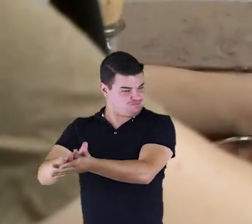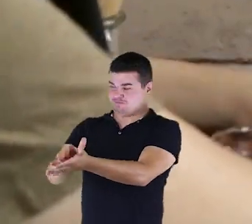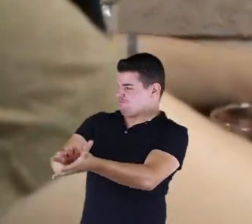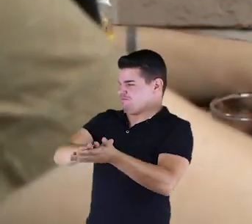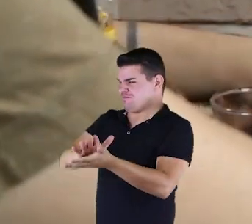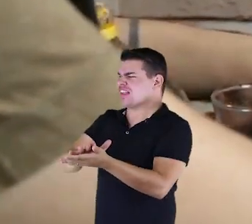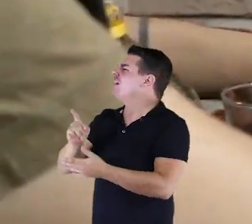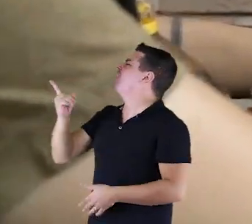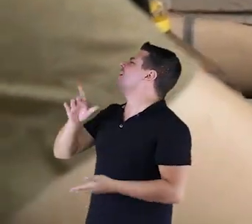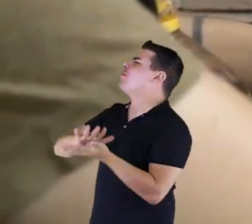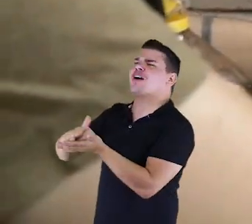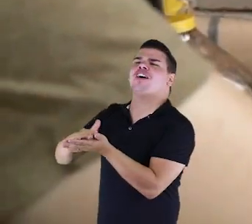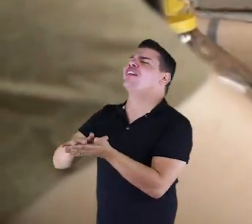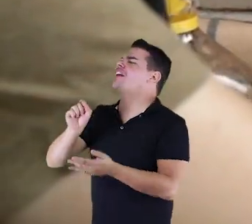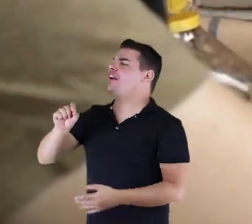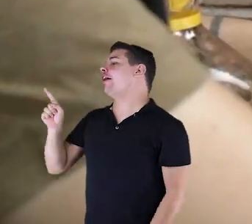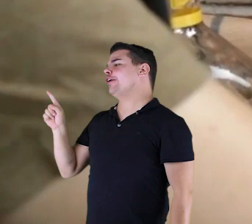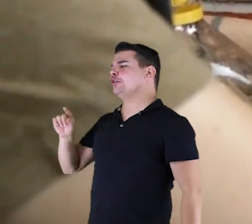mesa.